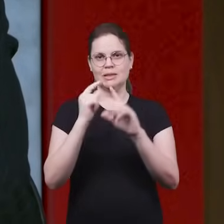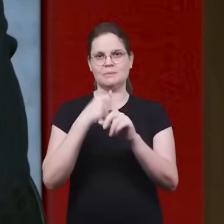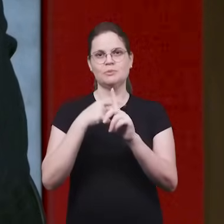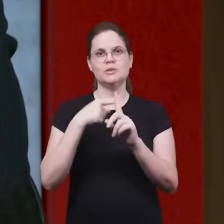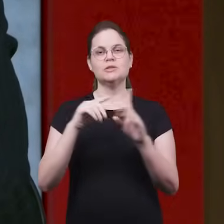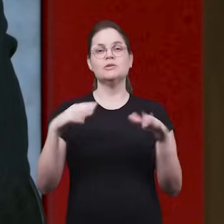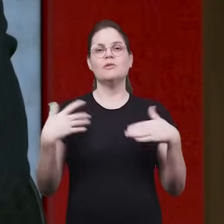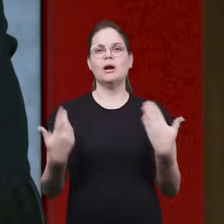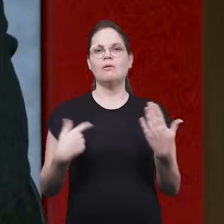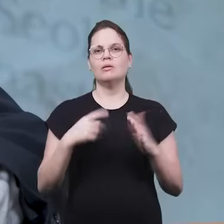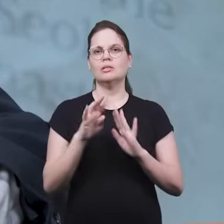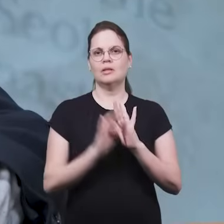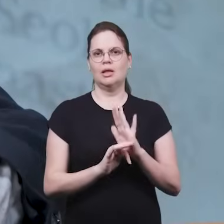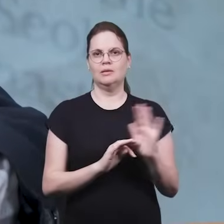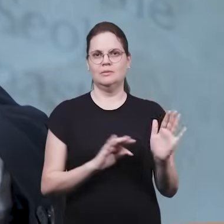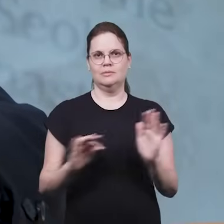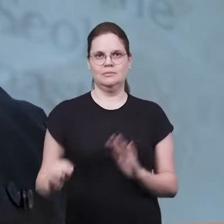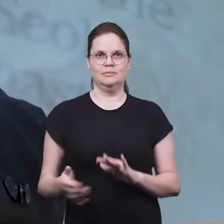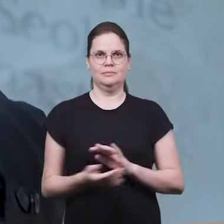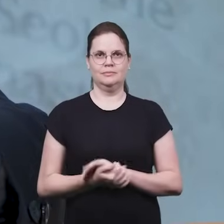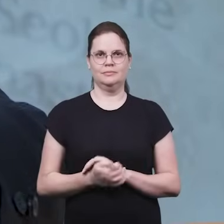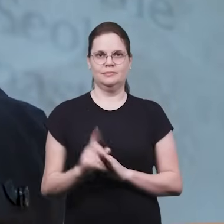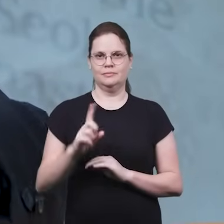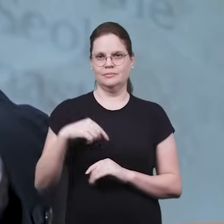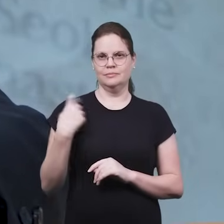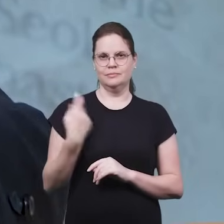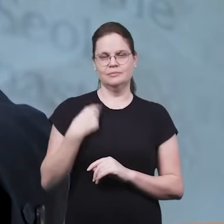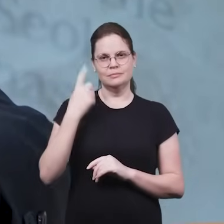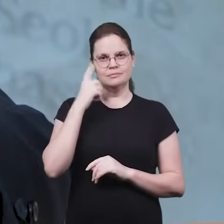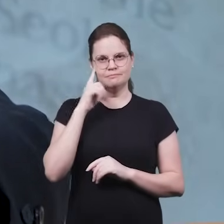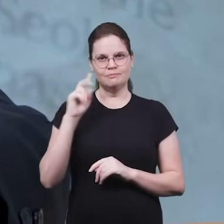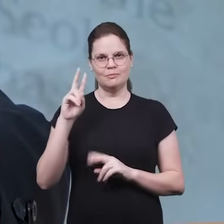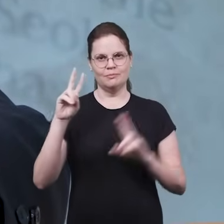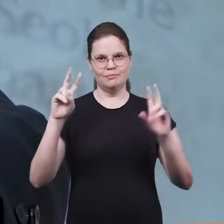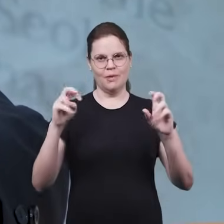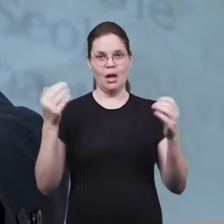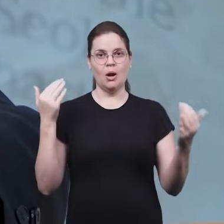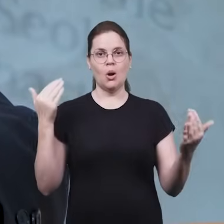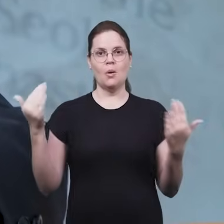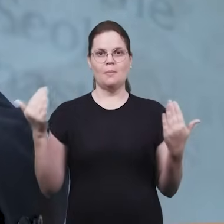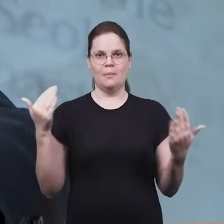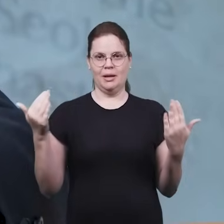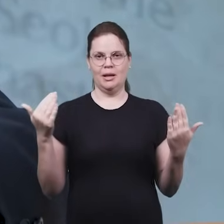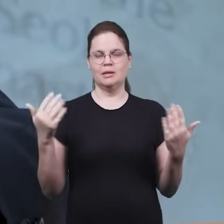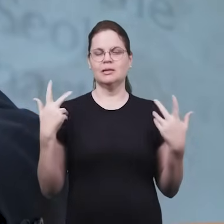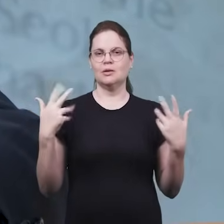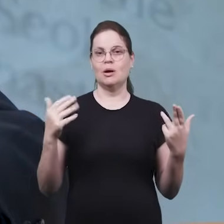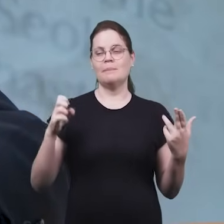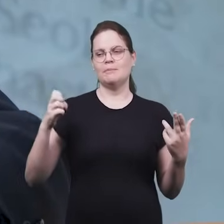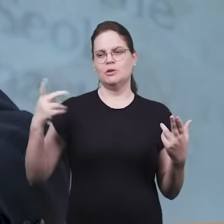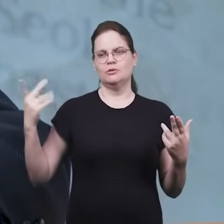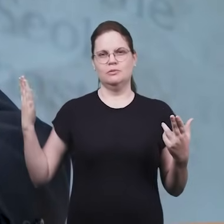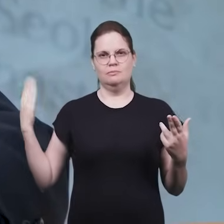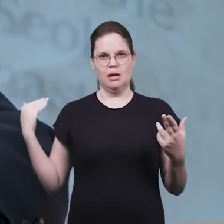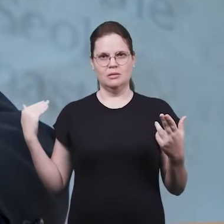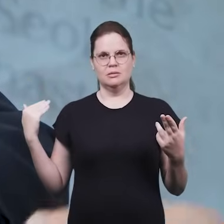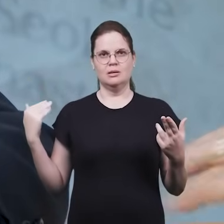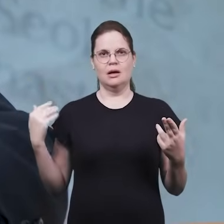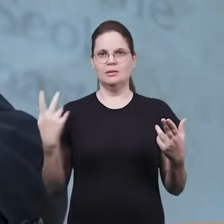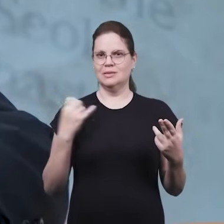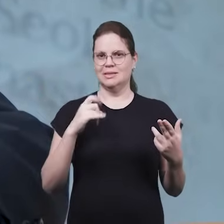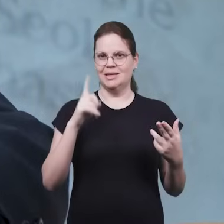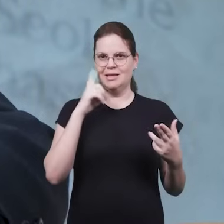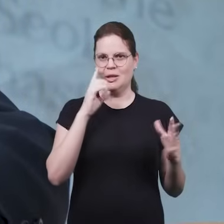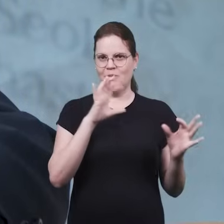da palavra do Senhor? Bom, se a gente for fazer um paralelo, uma comparação com o programa anterior, se você não